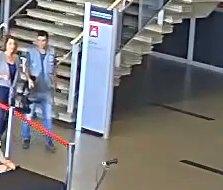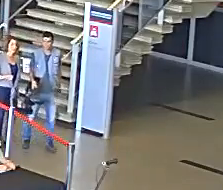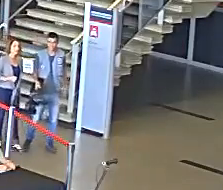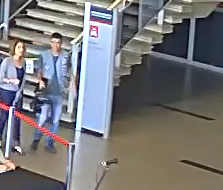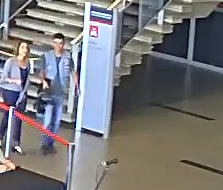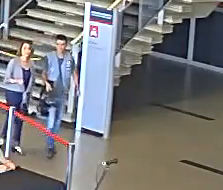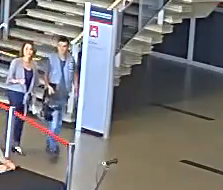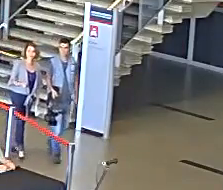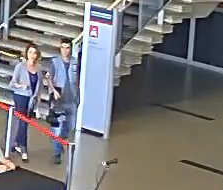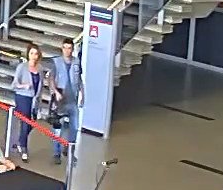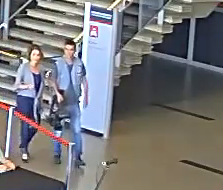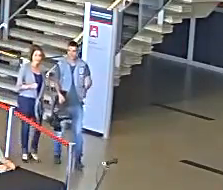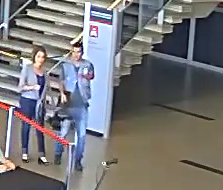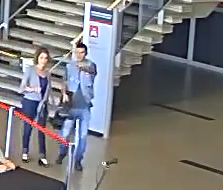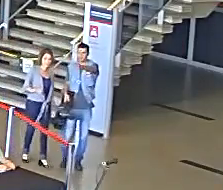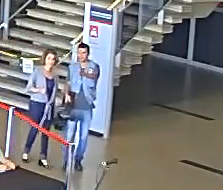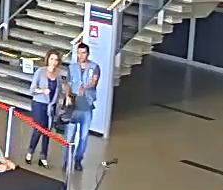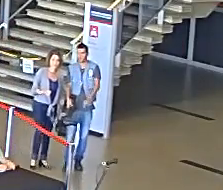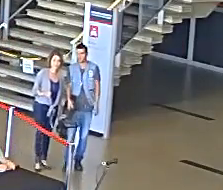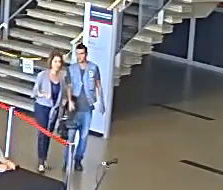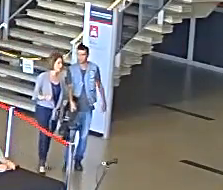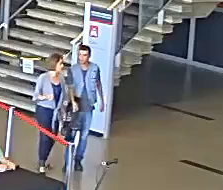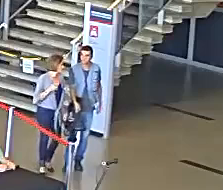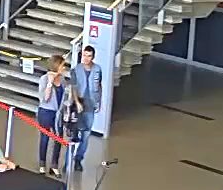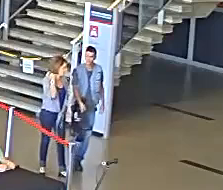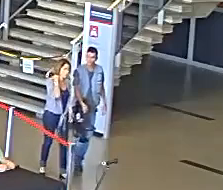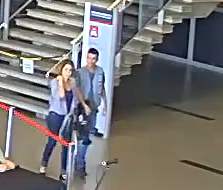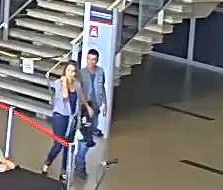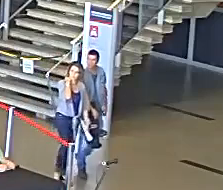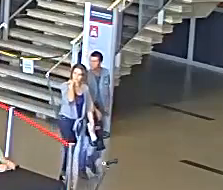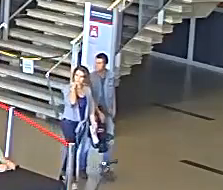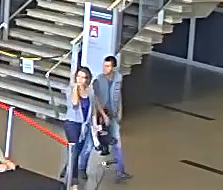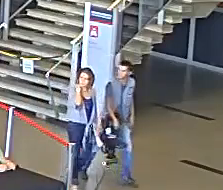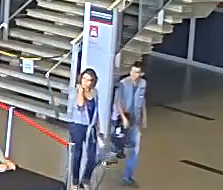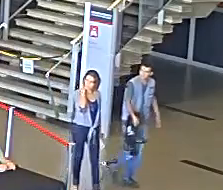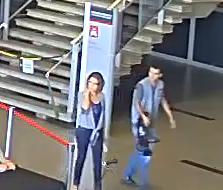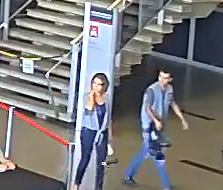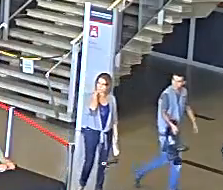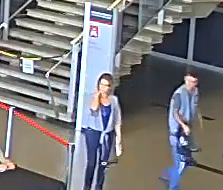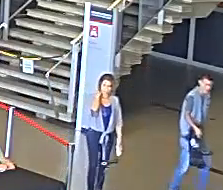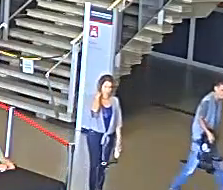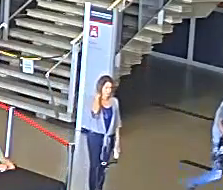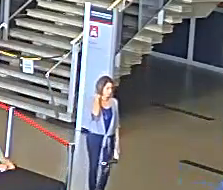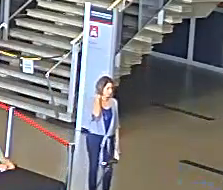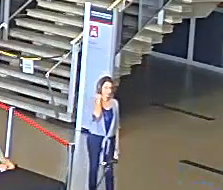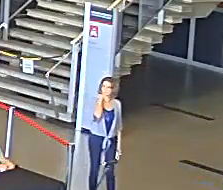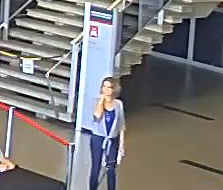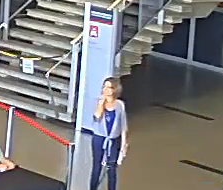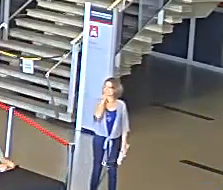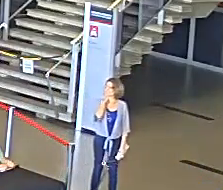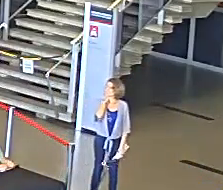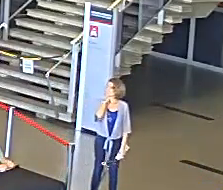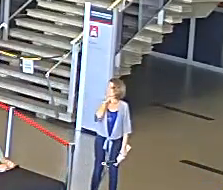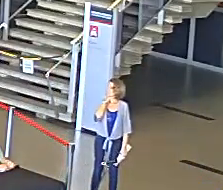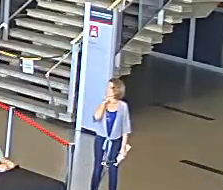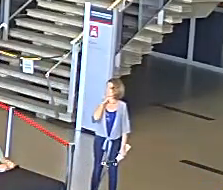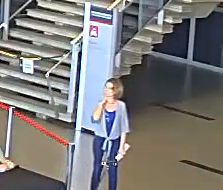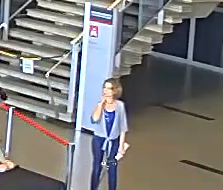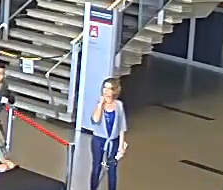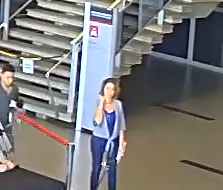forana que eu queria citar que infelizmente não presente que a Valéria que é a nossa companheira de luta Valéria Andrade que ela começou